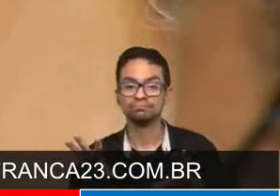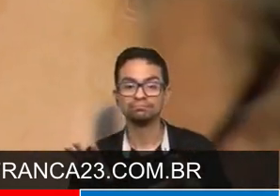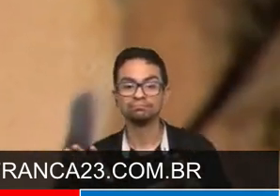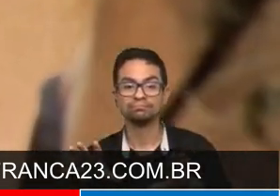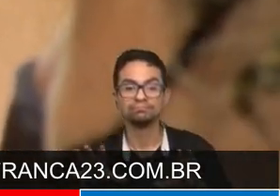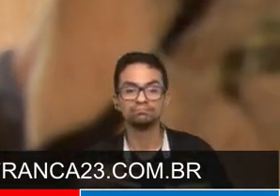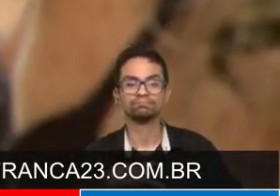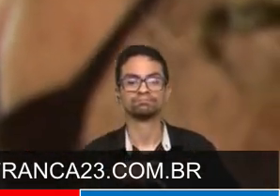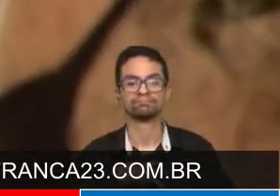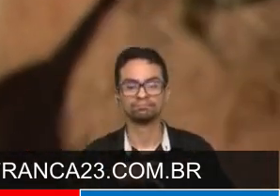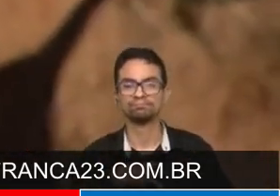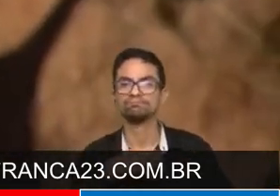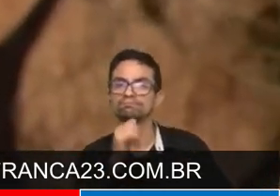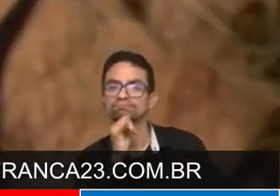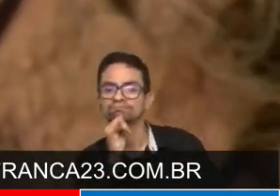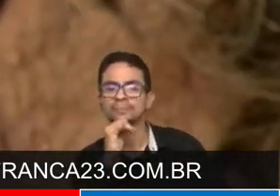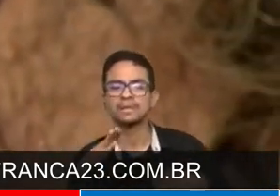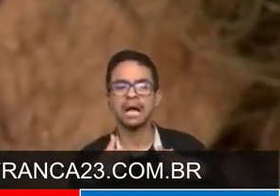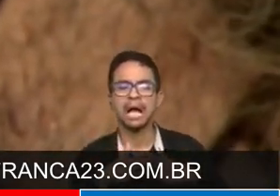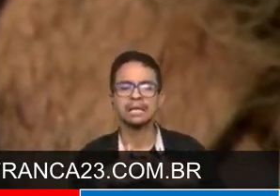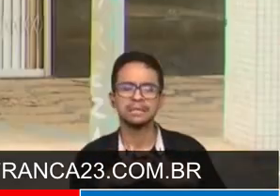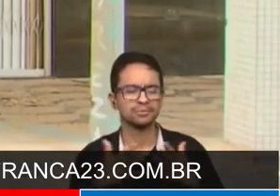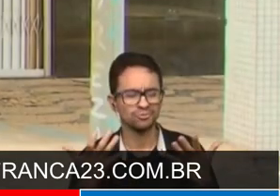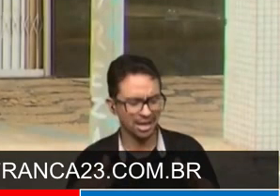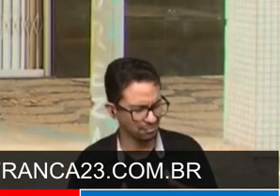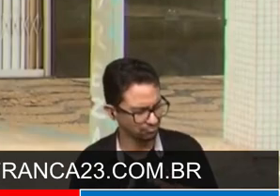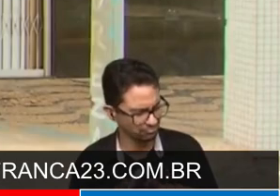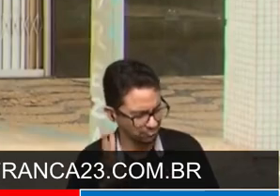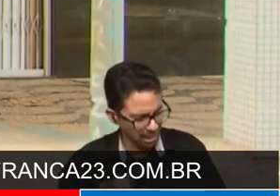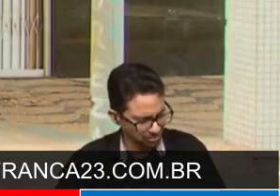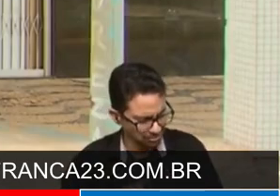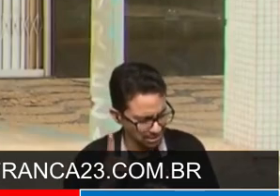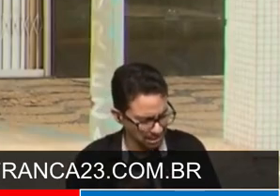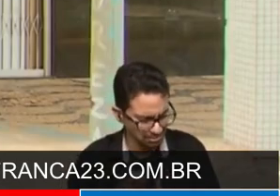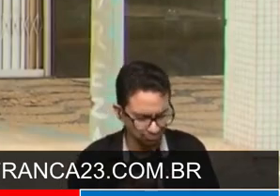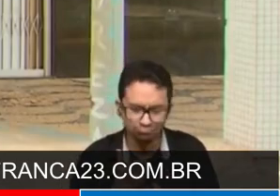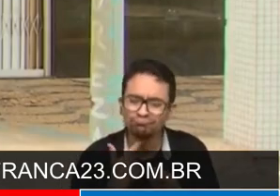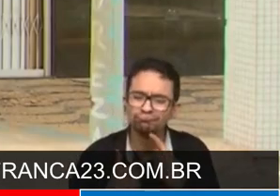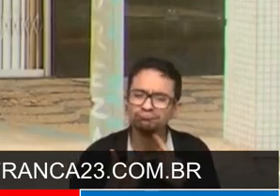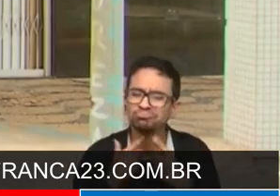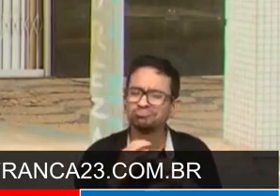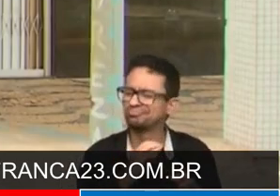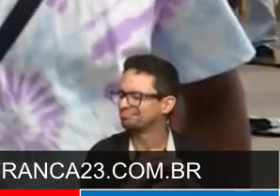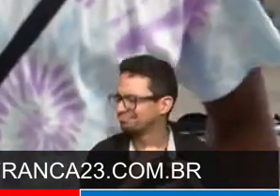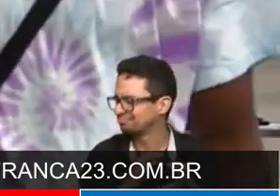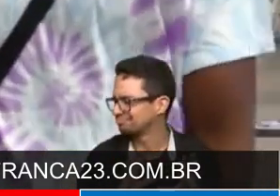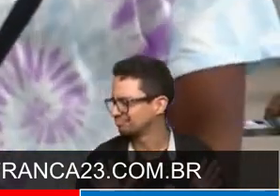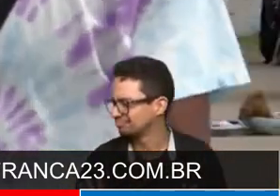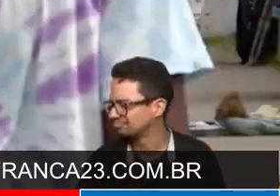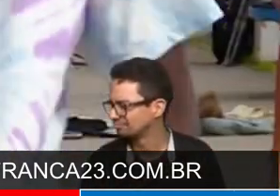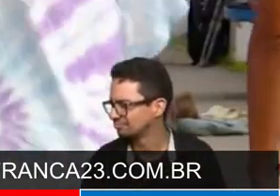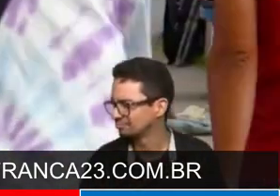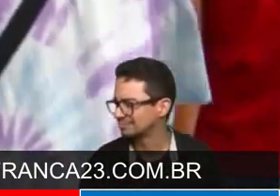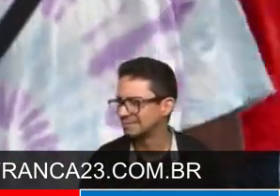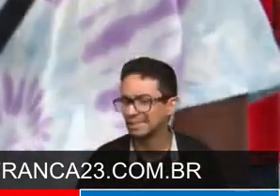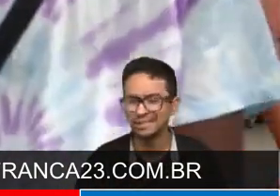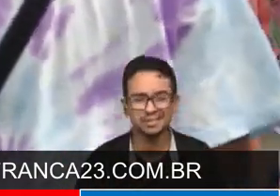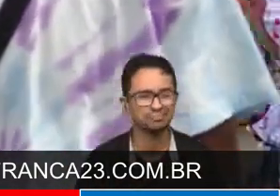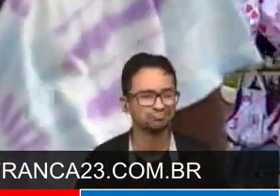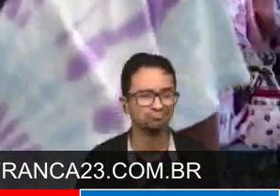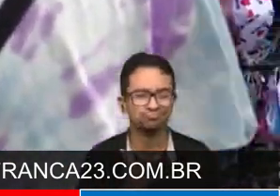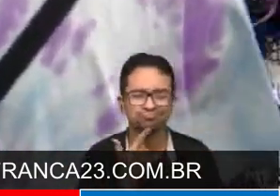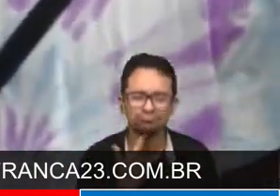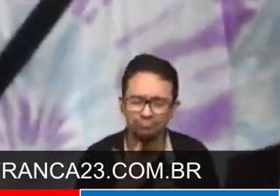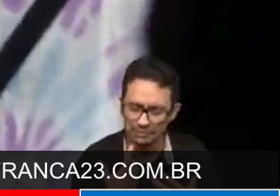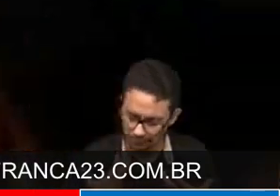sintomas como não conseguir sair mais de casa, ter dificuldade em conversar com os outros, ter falta de energia para